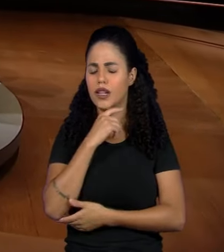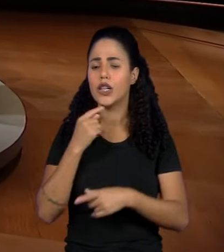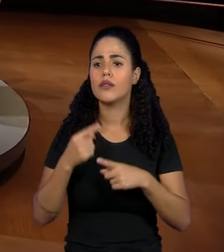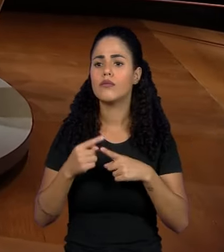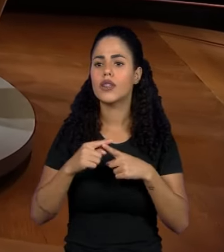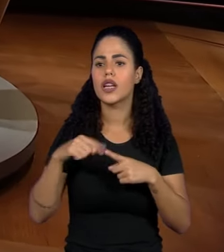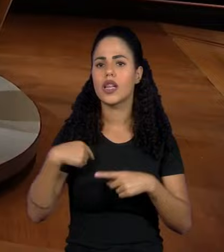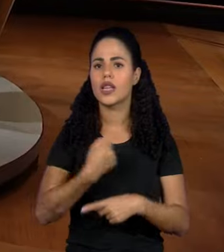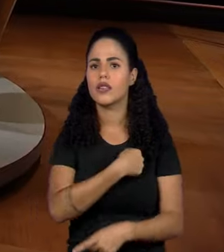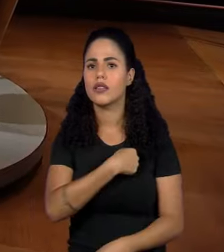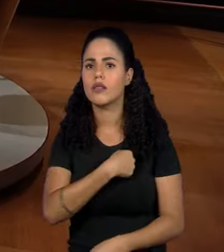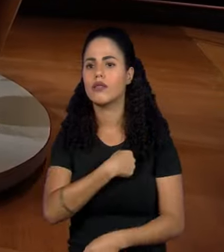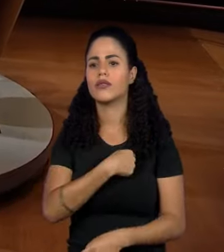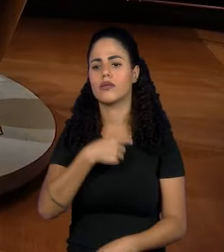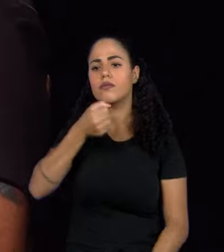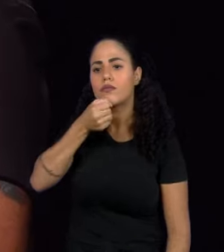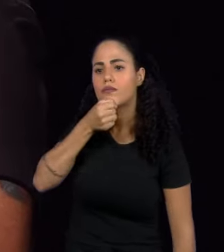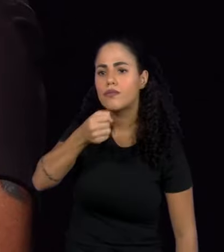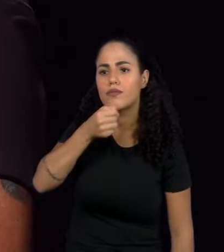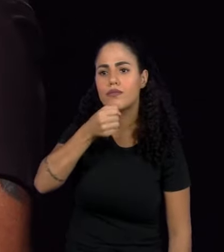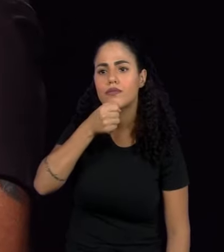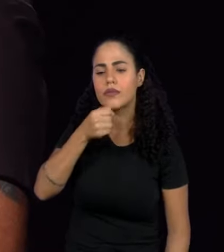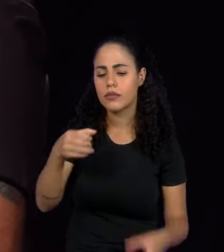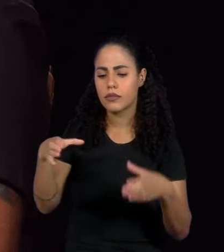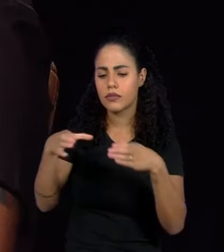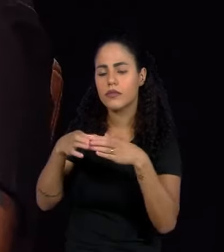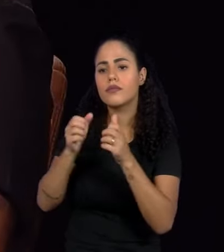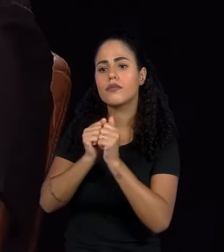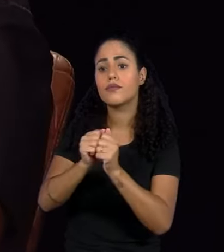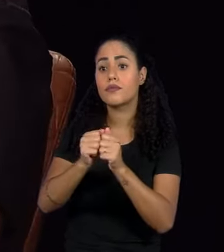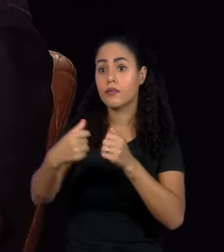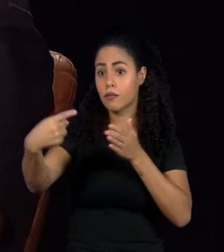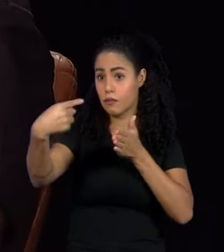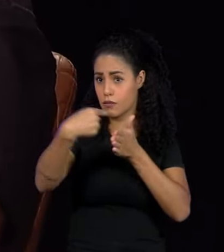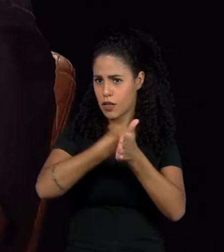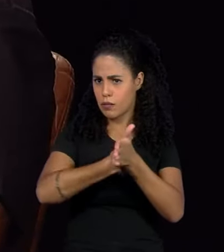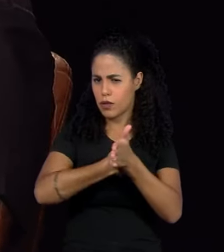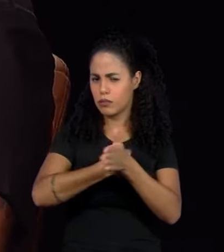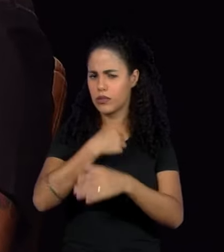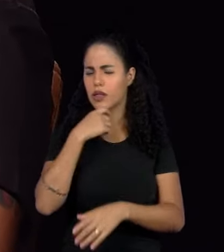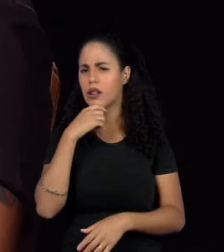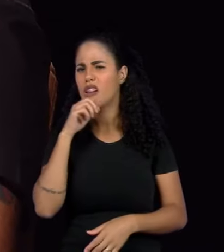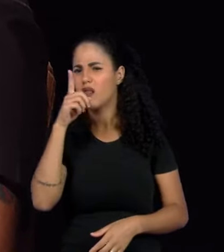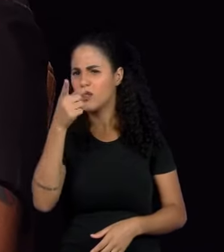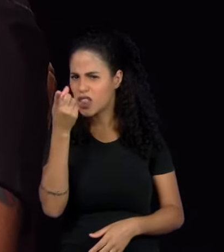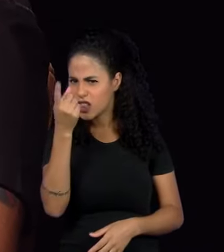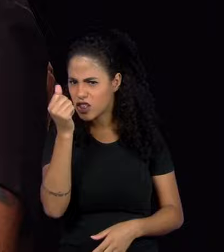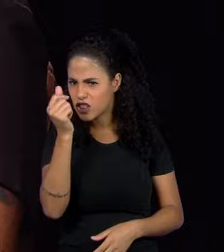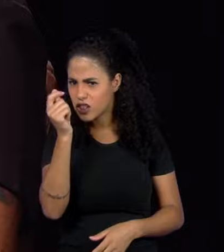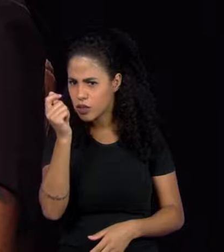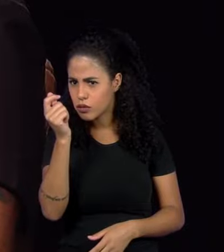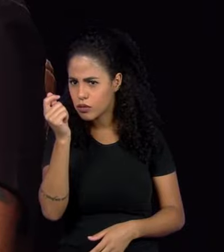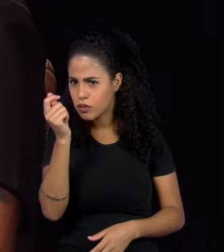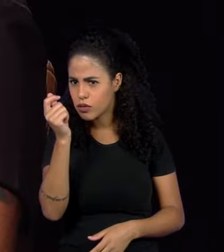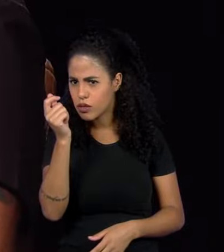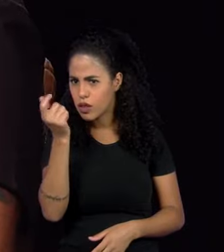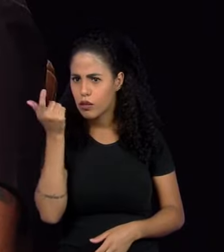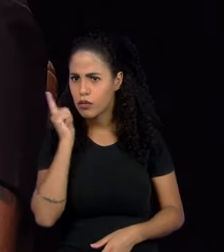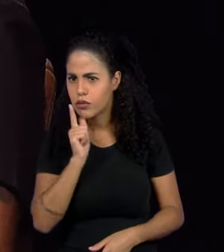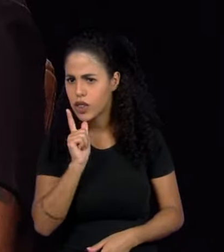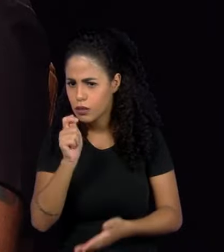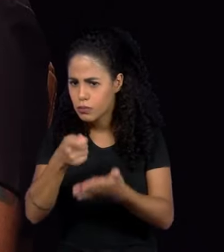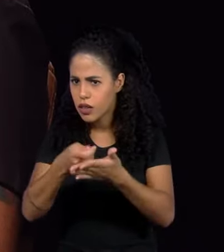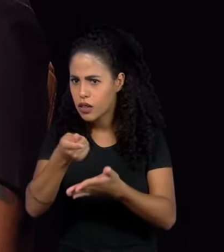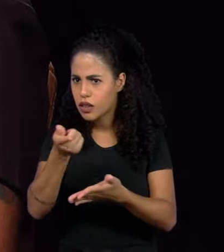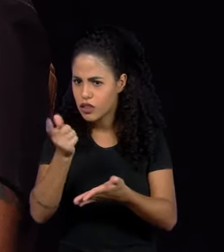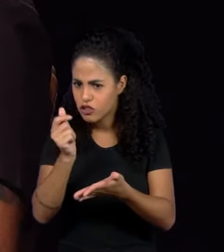de coletiva, a gente deu uma coletiva junto com os Paralamas, aí fizeram uma pergunta pra gente, escuta, vocês ganham cachê? E a gente não ganhava, os artistas nacionais não ganhavam